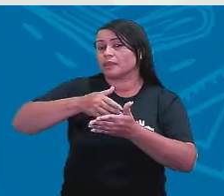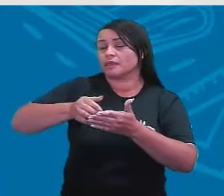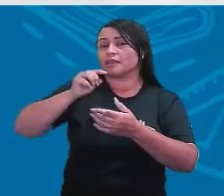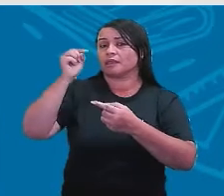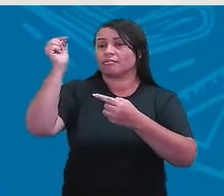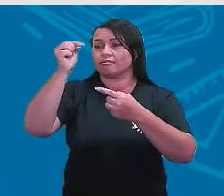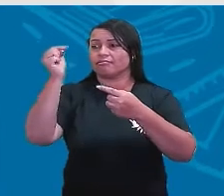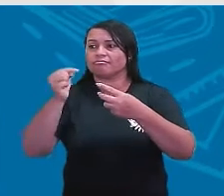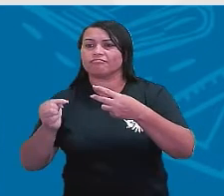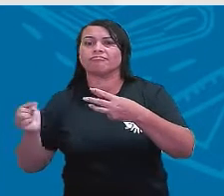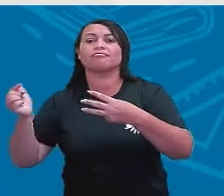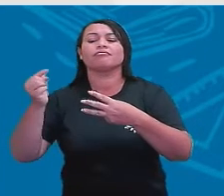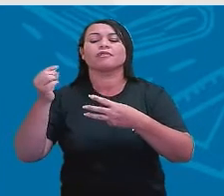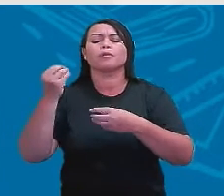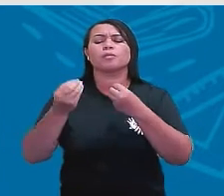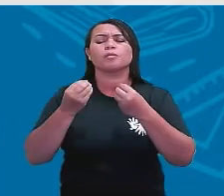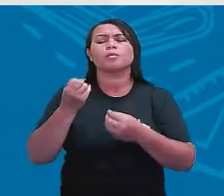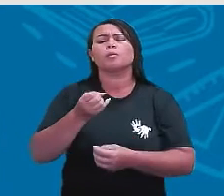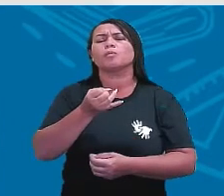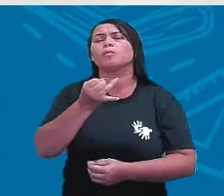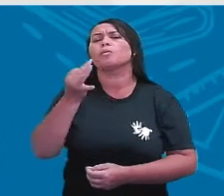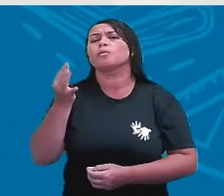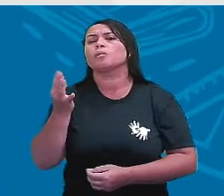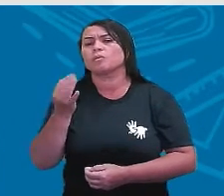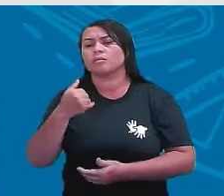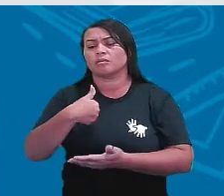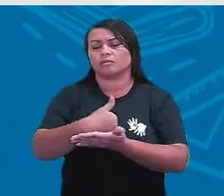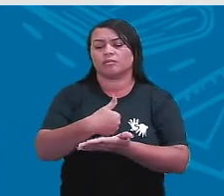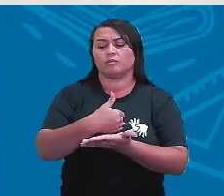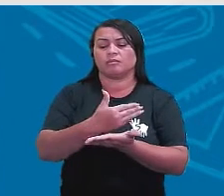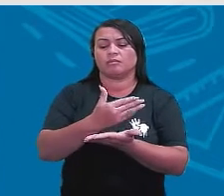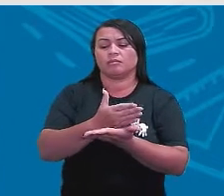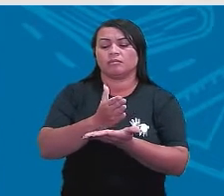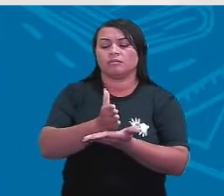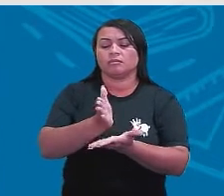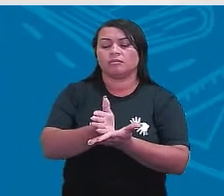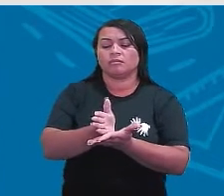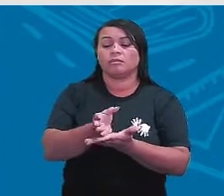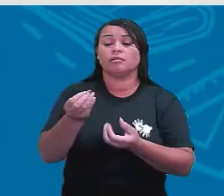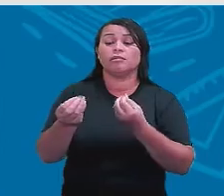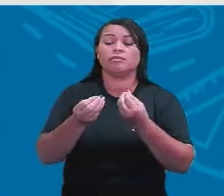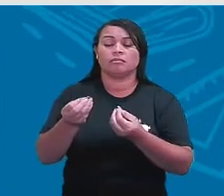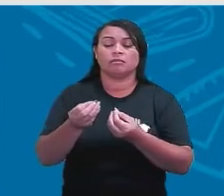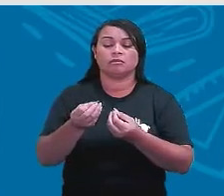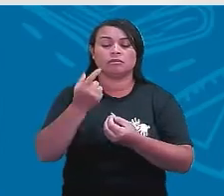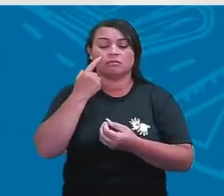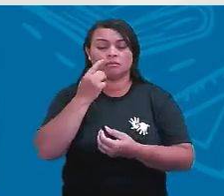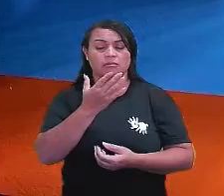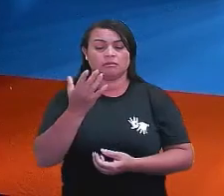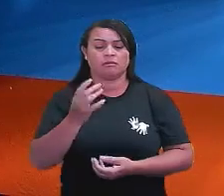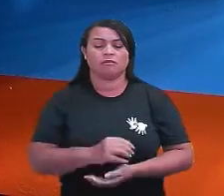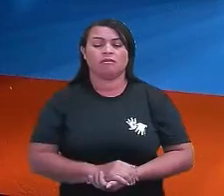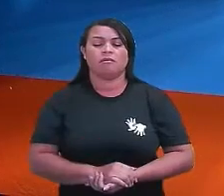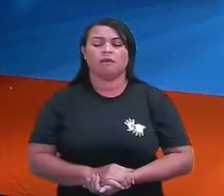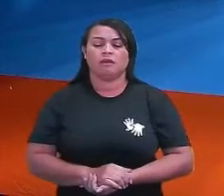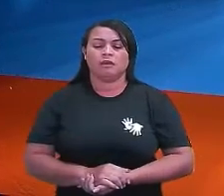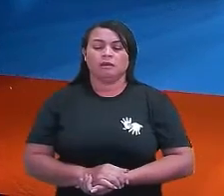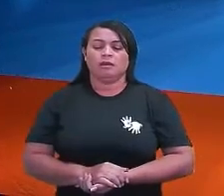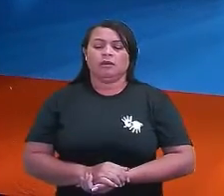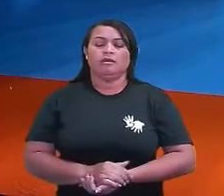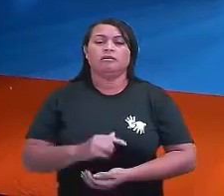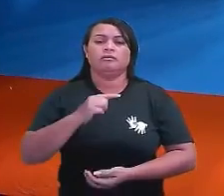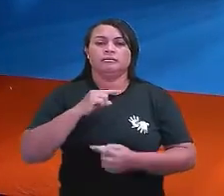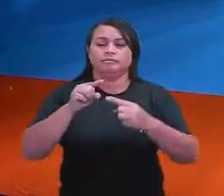preciso contar quantas partezinhas aí eu dividi esse círculo, né? Vamos contar comigo? Ó, peguei